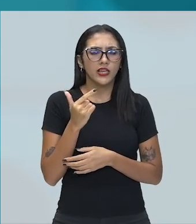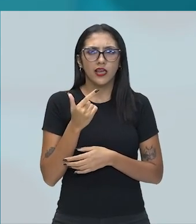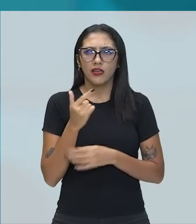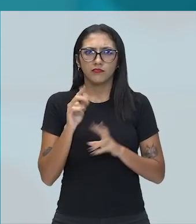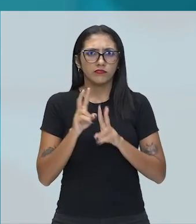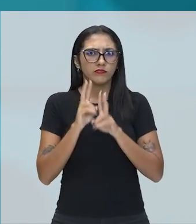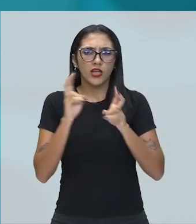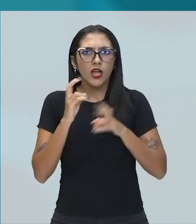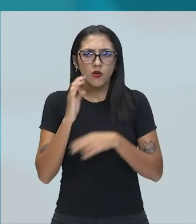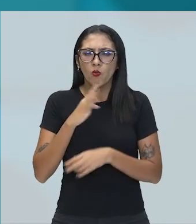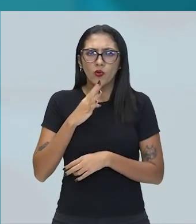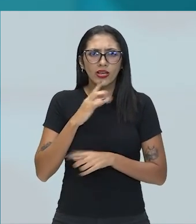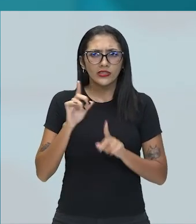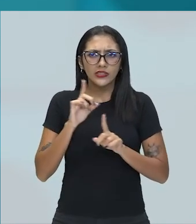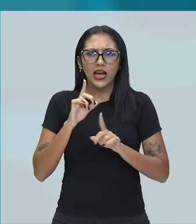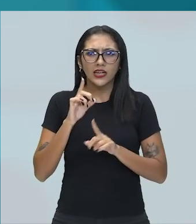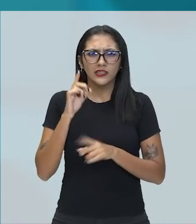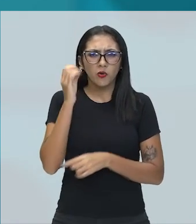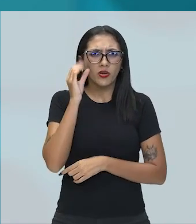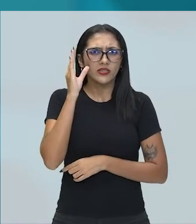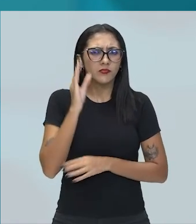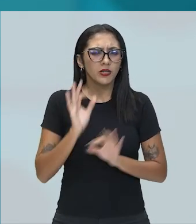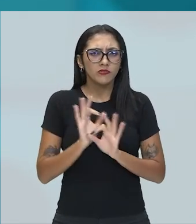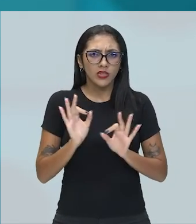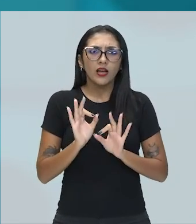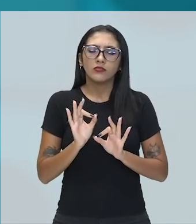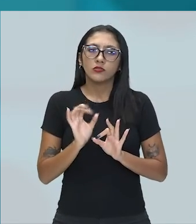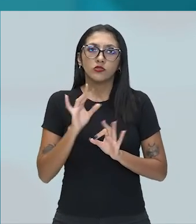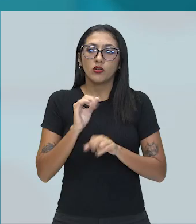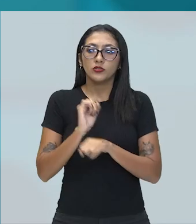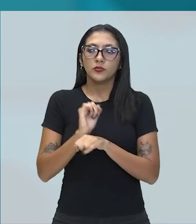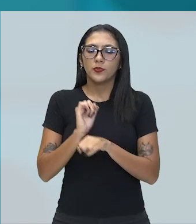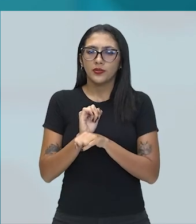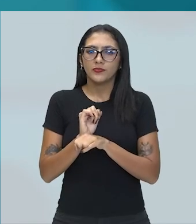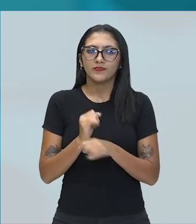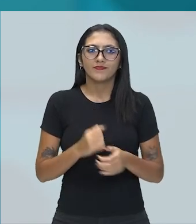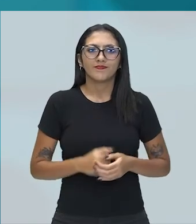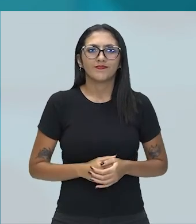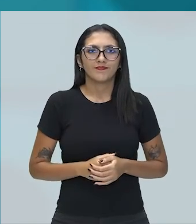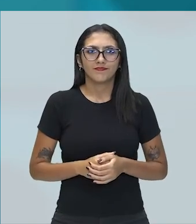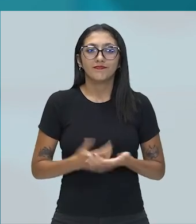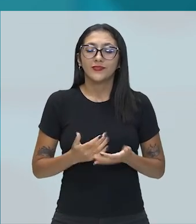fazer. Deixe isso com um serviço especializado, tá certo? Então, espero que